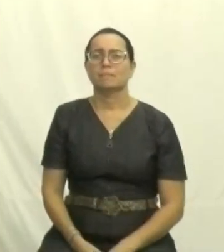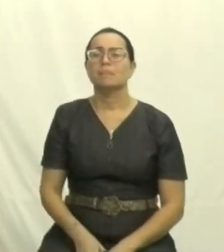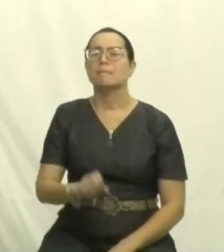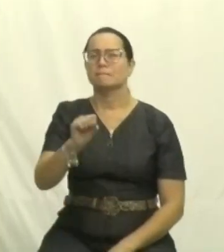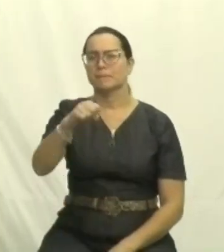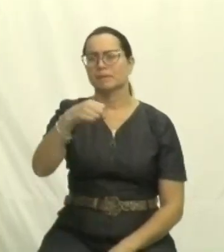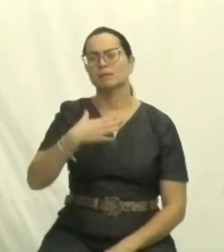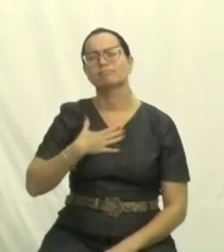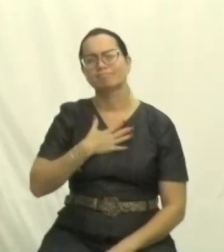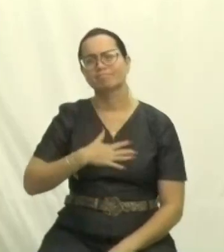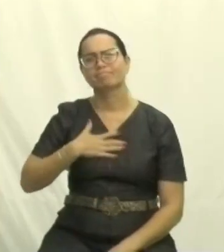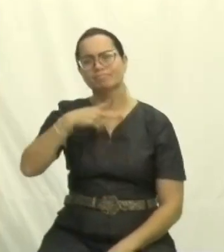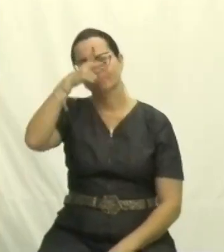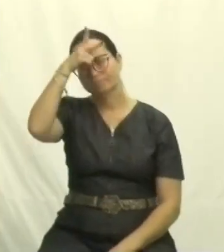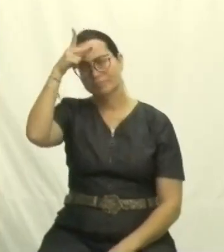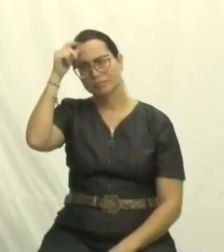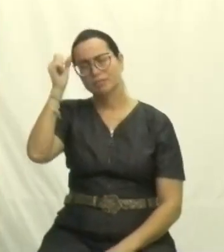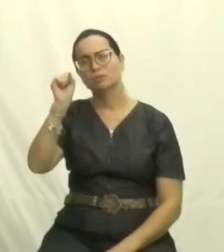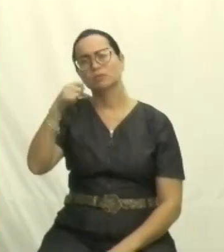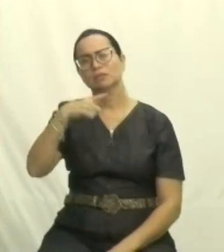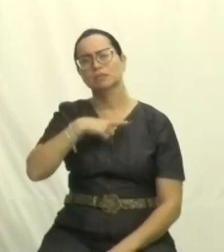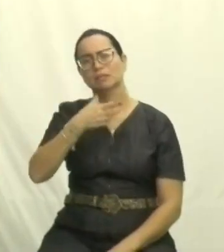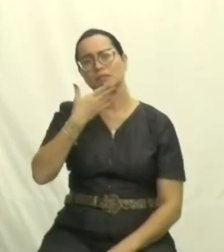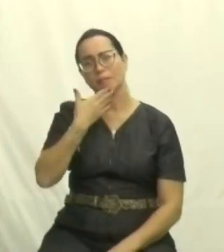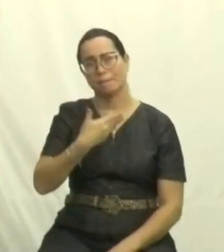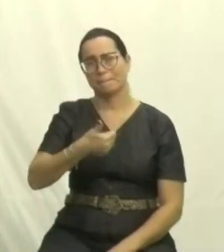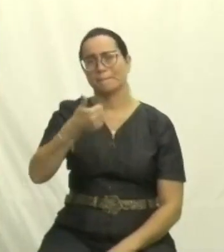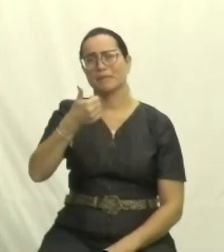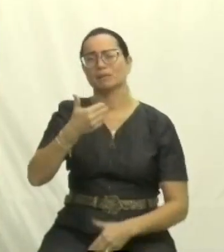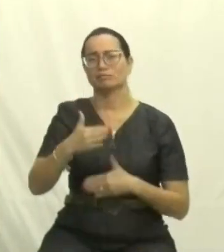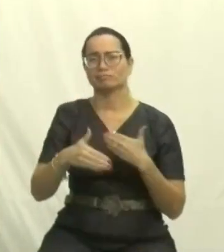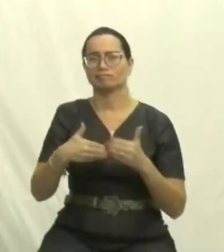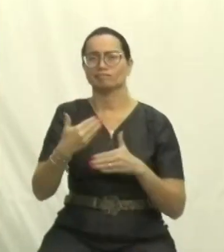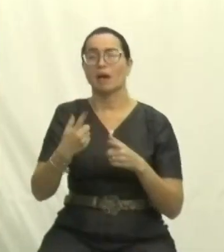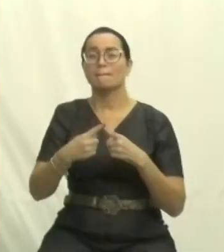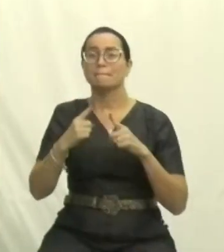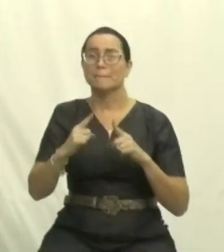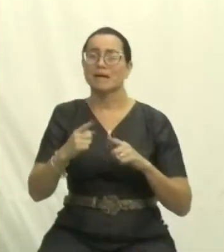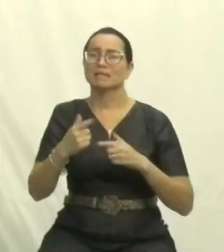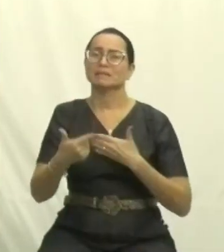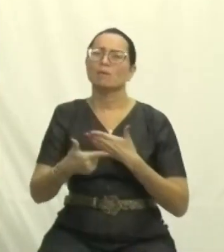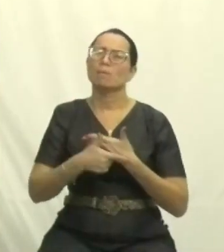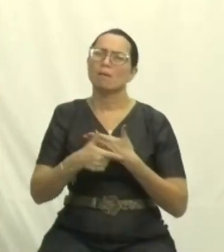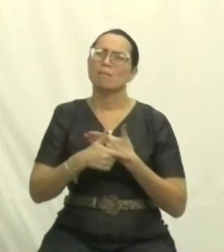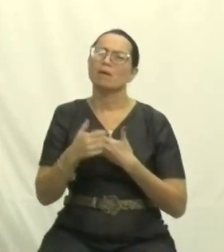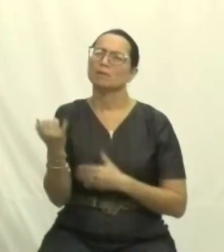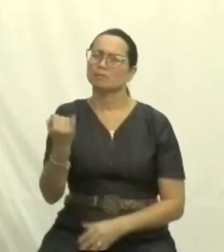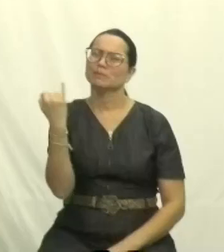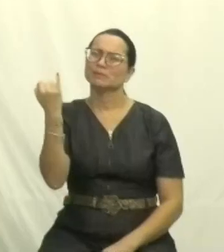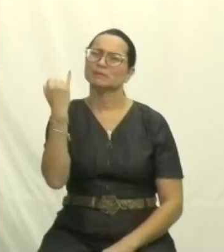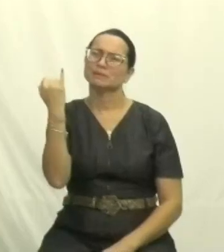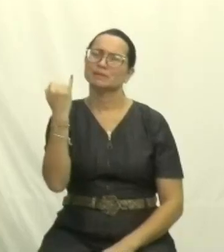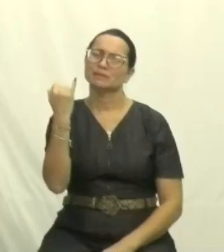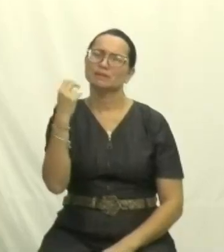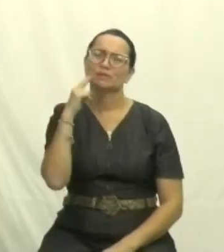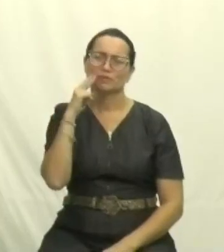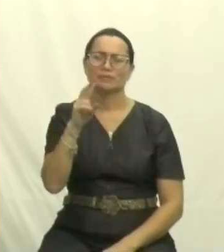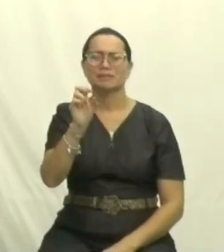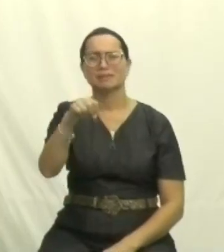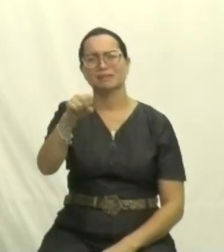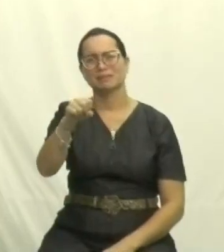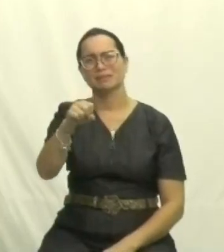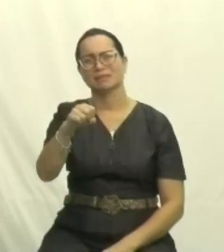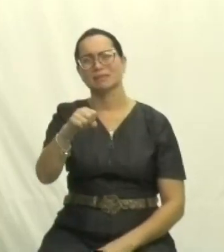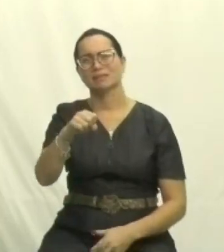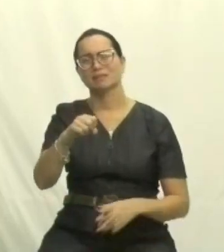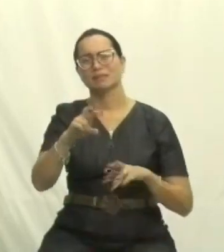algumas pavimentações, algumas melhorias, mas esse é um papel importante de rever a situação